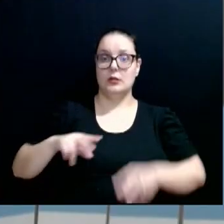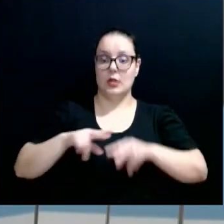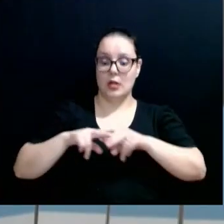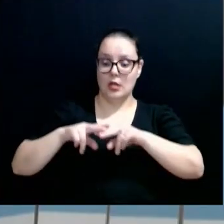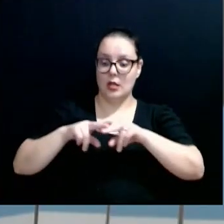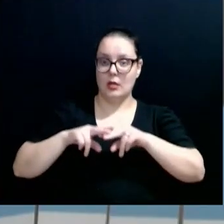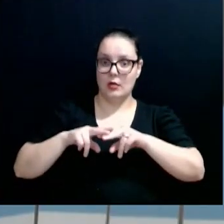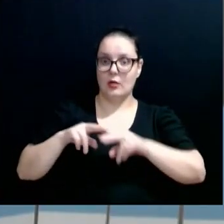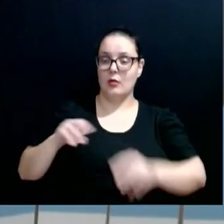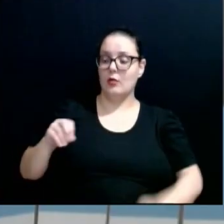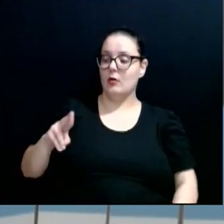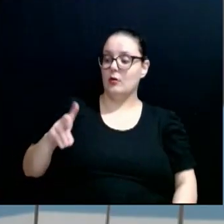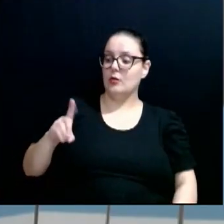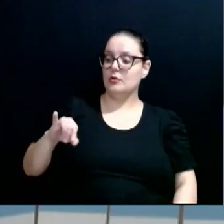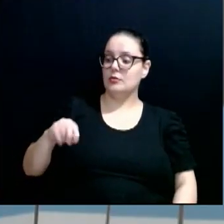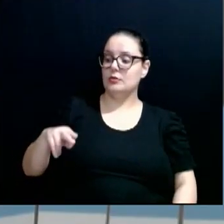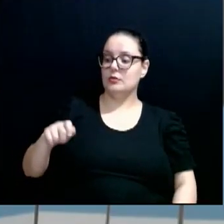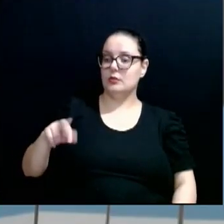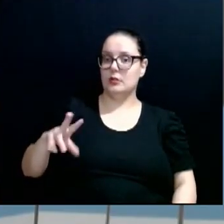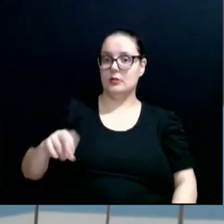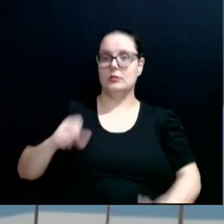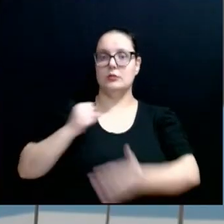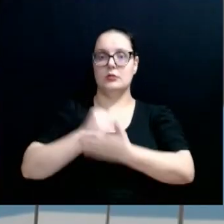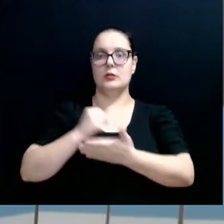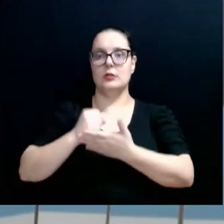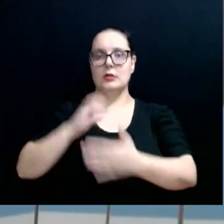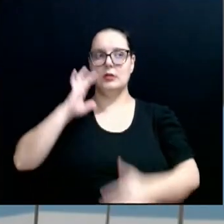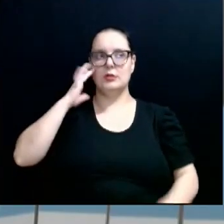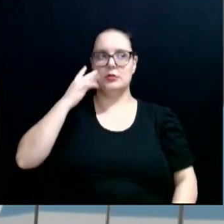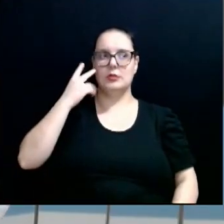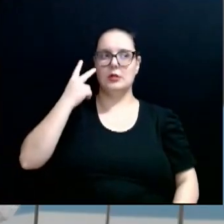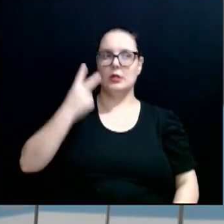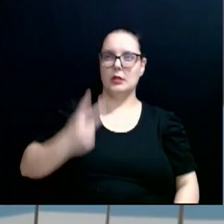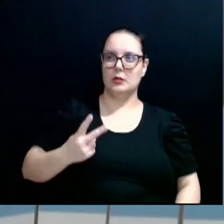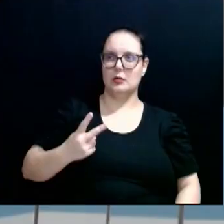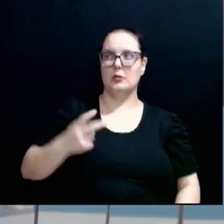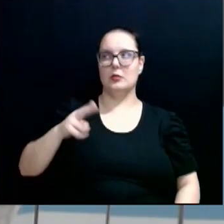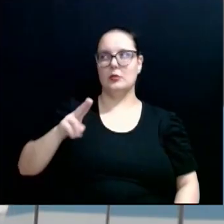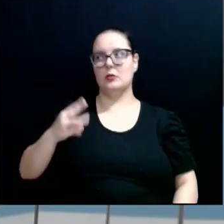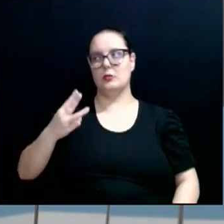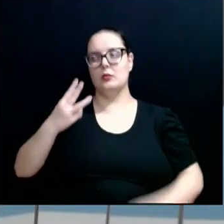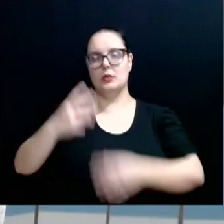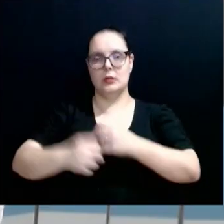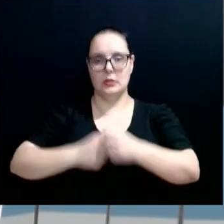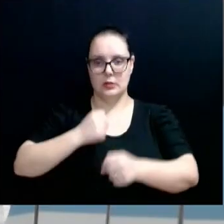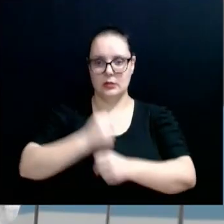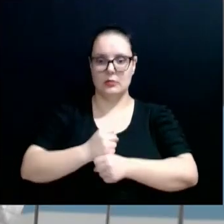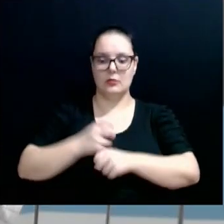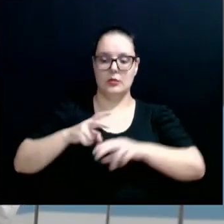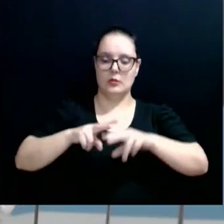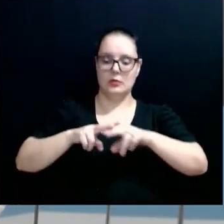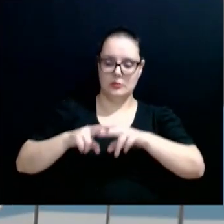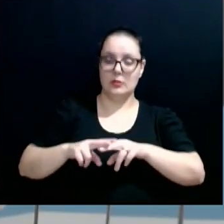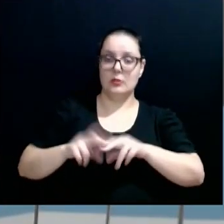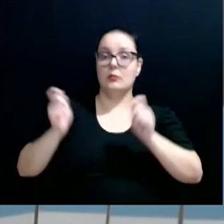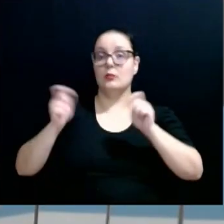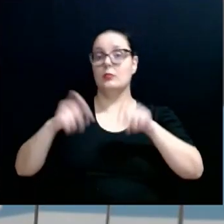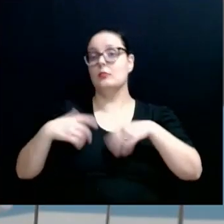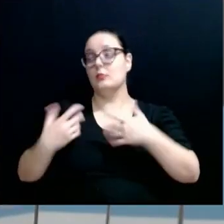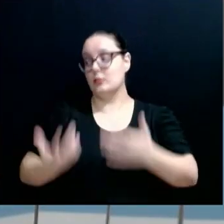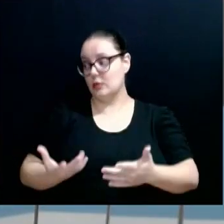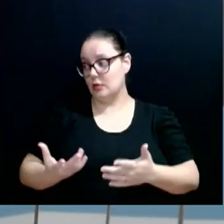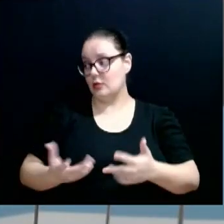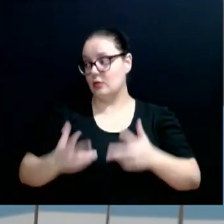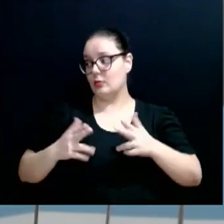contrato, se eu não me engano, a cada 2 ou 3 anos. Então, vai ser possível, dada como as coisas mudam